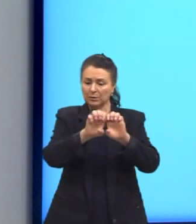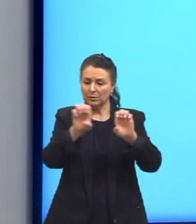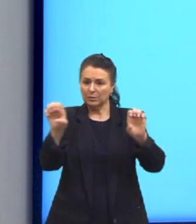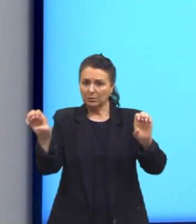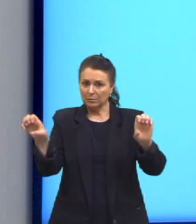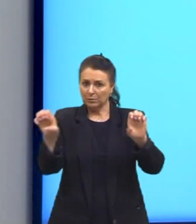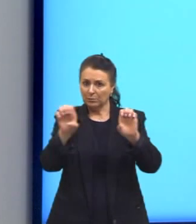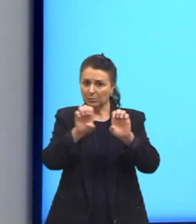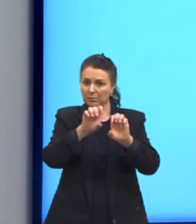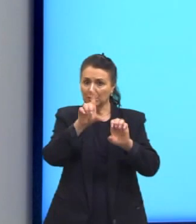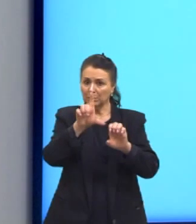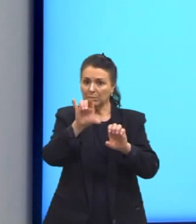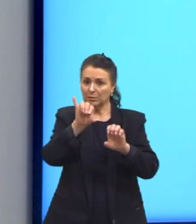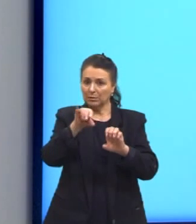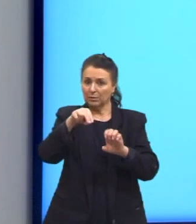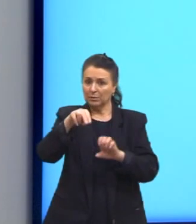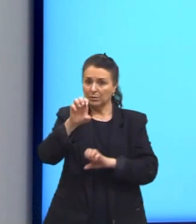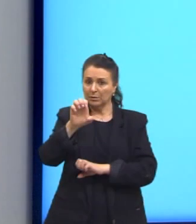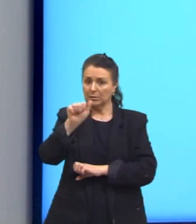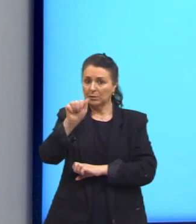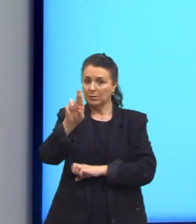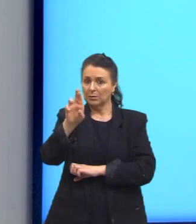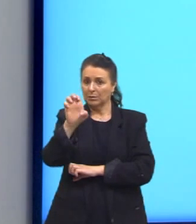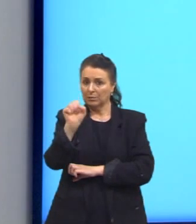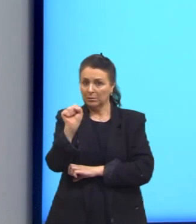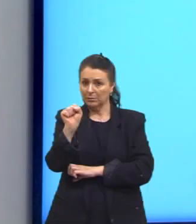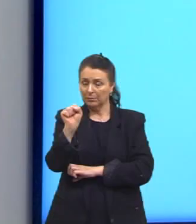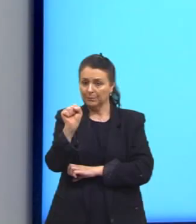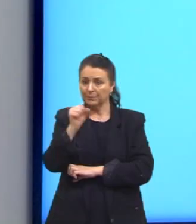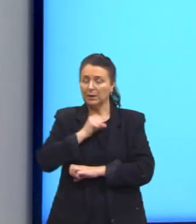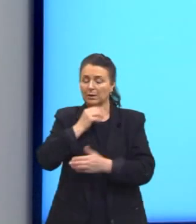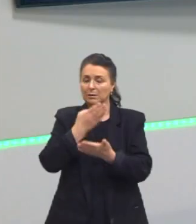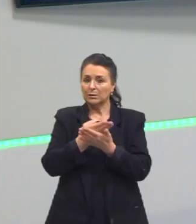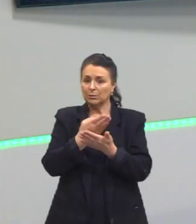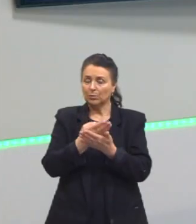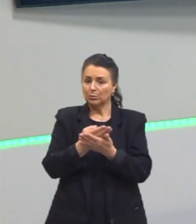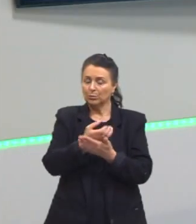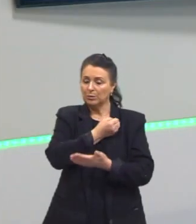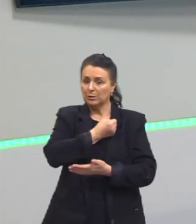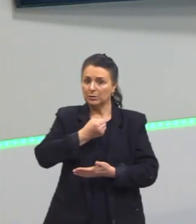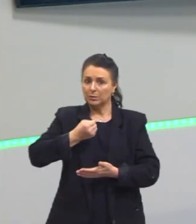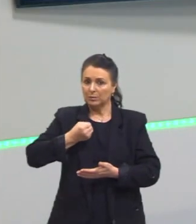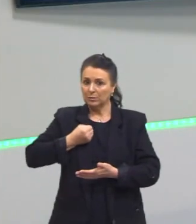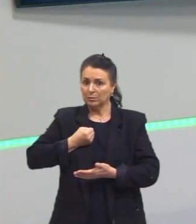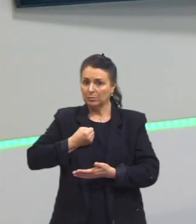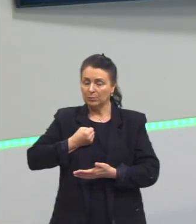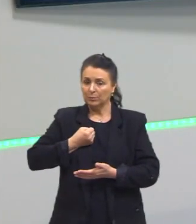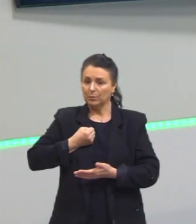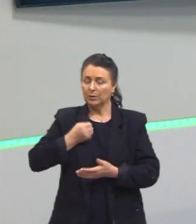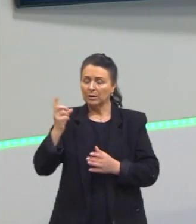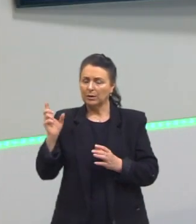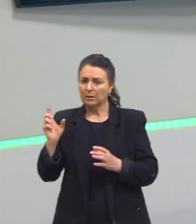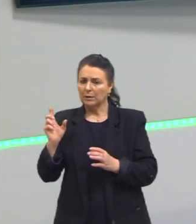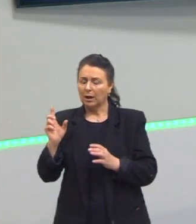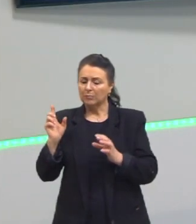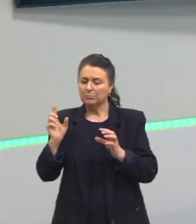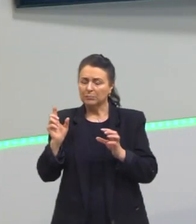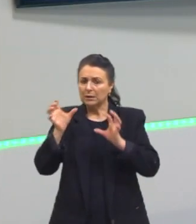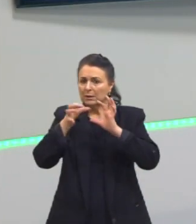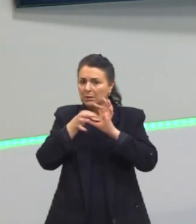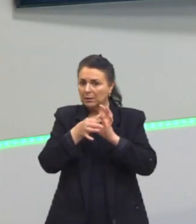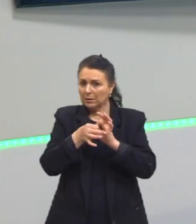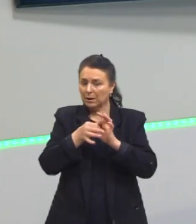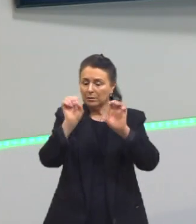lineares. Então, nós vamos ver que esse estudo dos determinantes, ele está ligado direto ao estudo